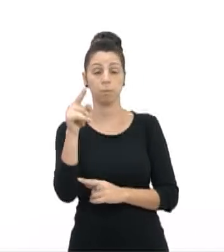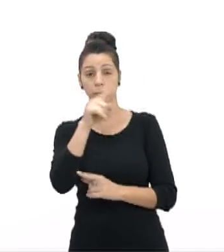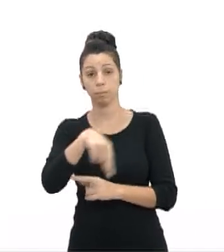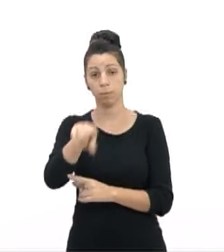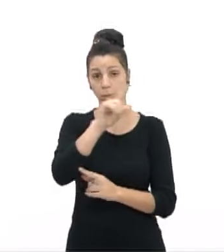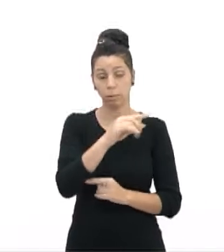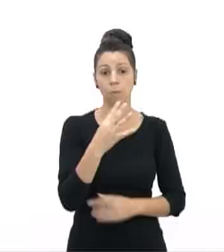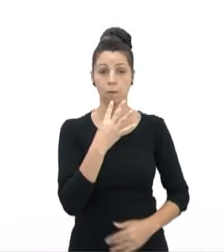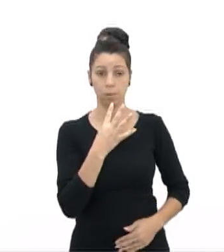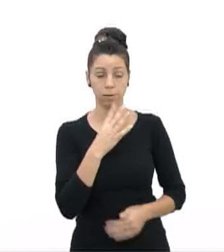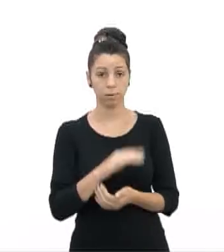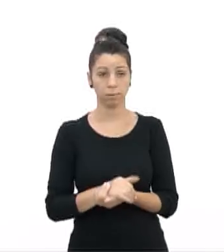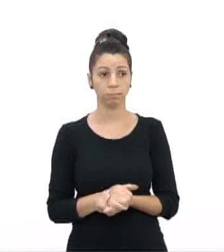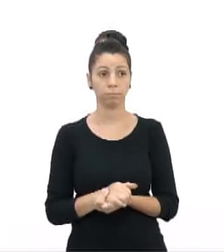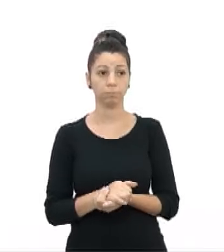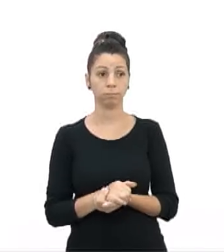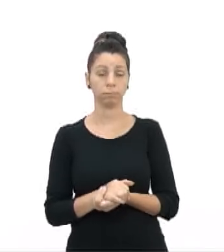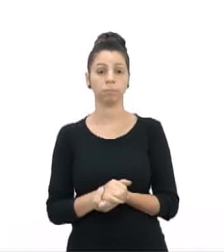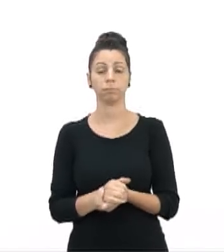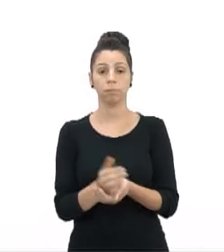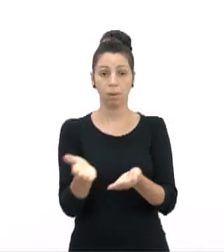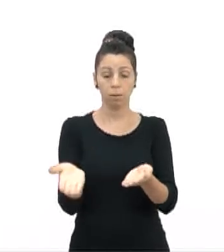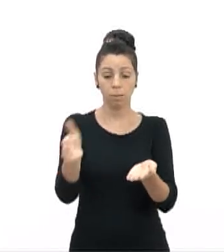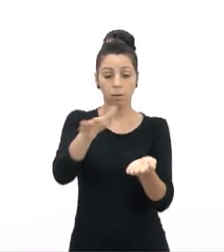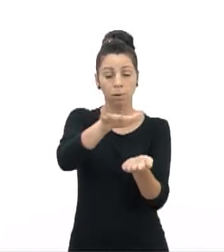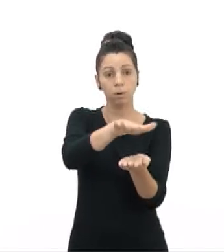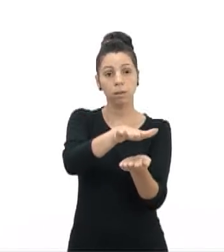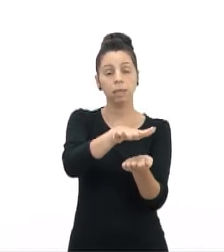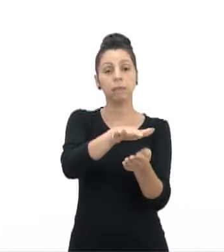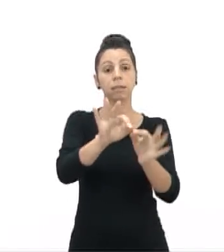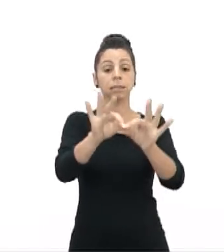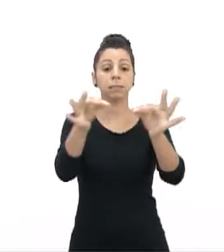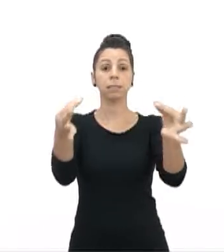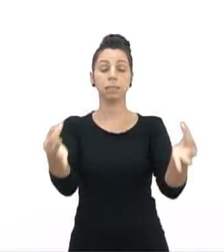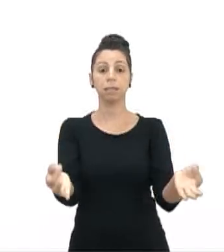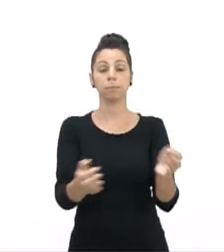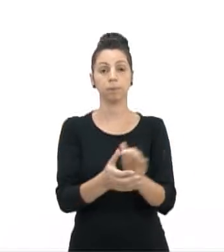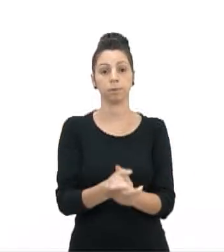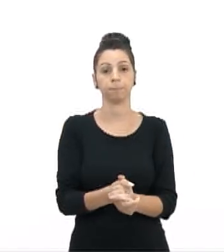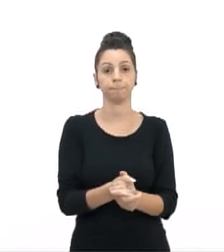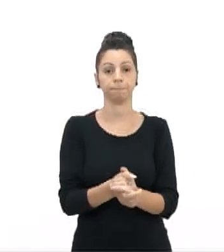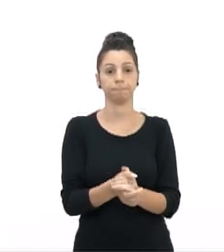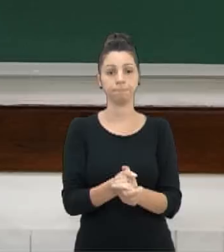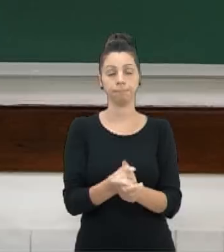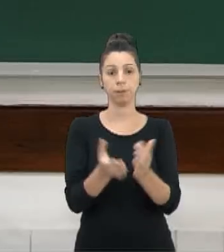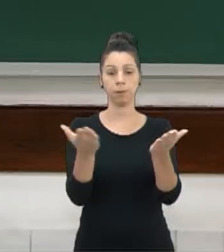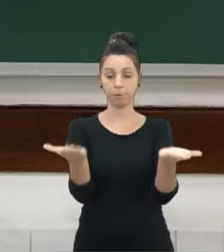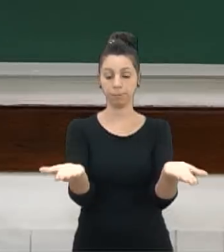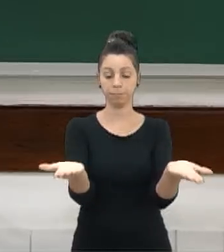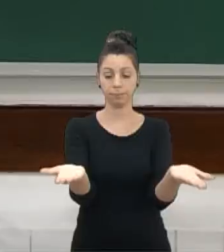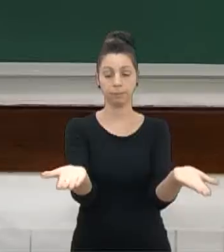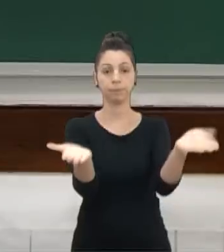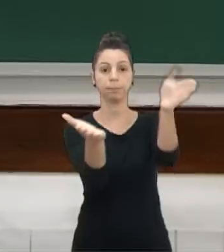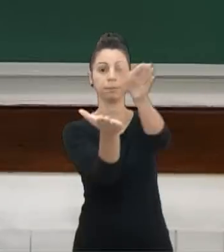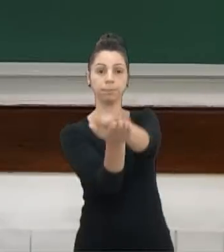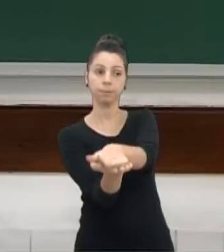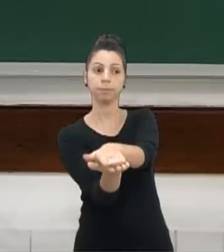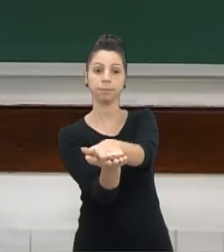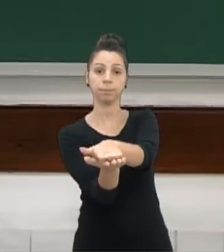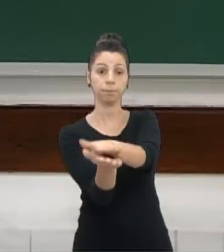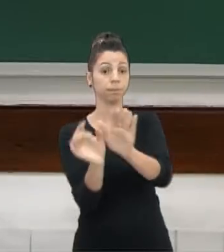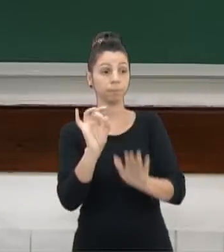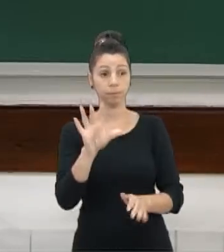lá, dobra simples, uma única dobra no centro, que é um formatinho de cartão, tá? Que é de abrir e fechar